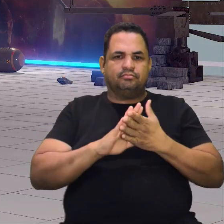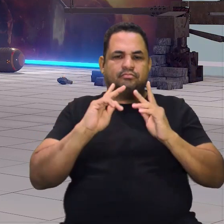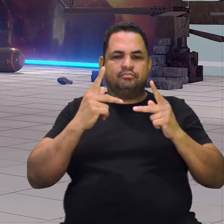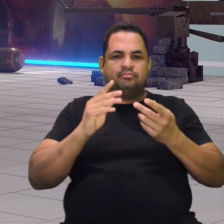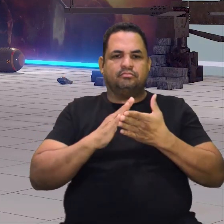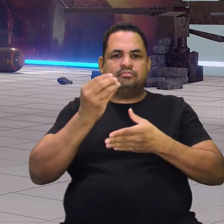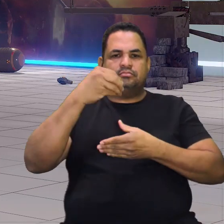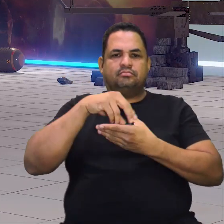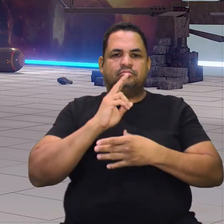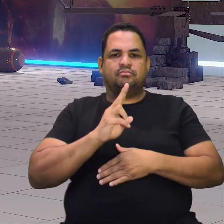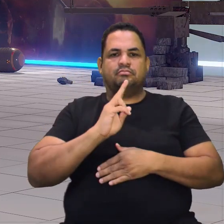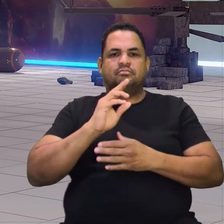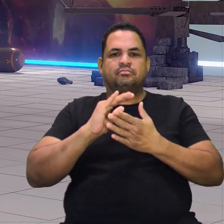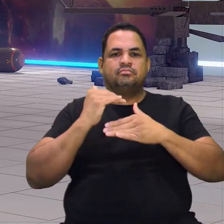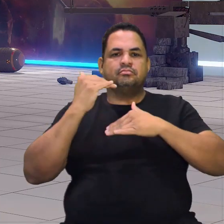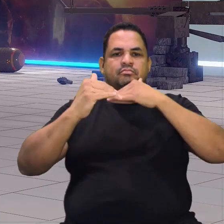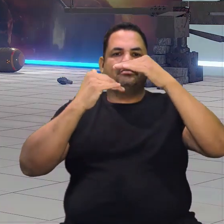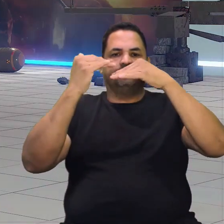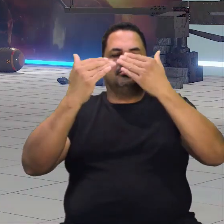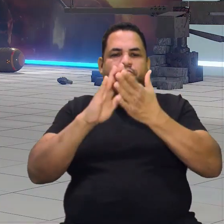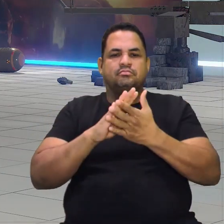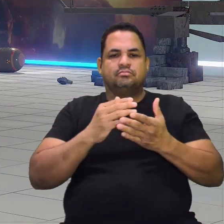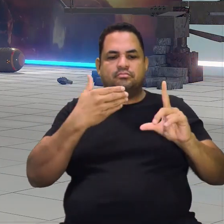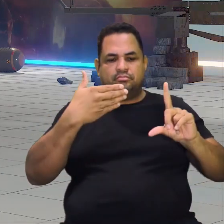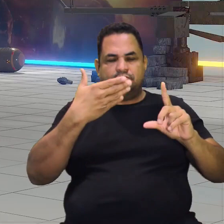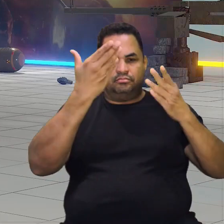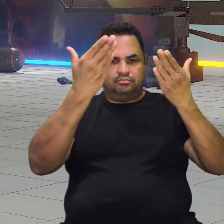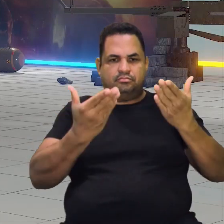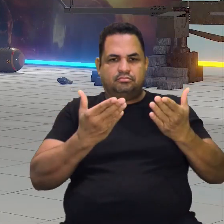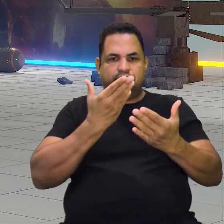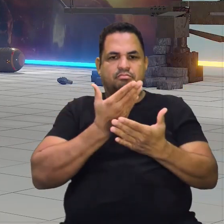do seu processo evolutivo. Na tela para vocês, aula